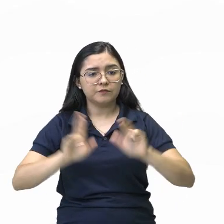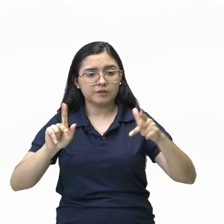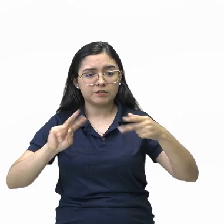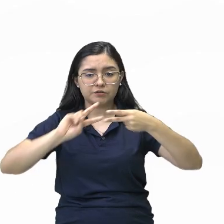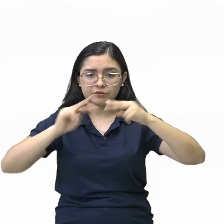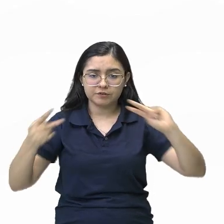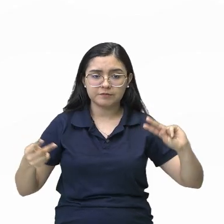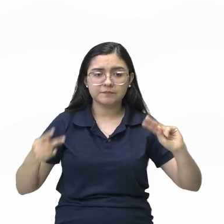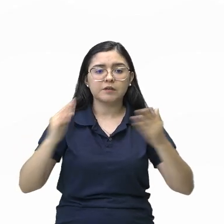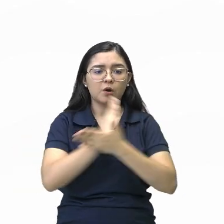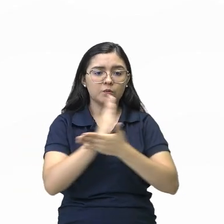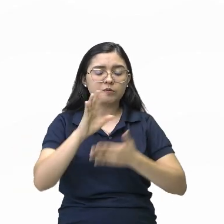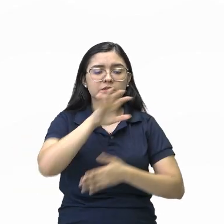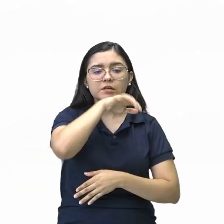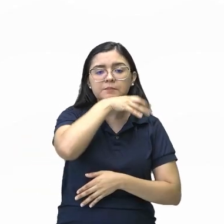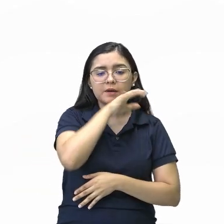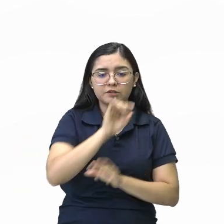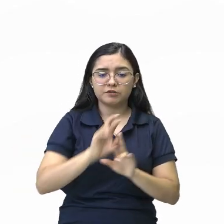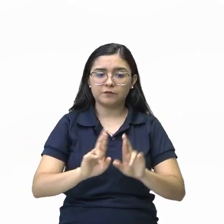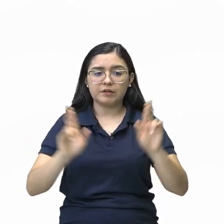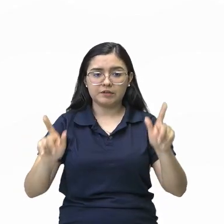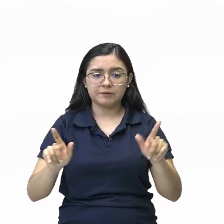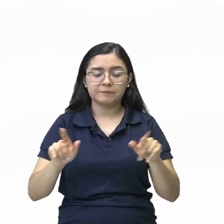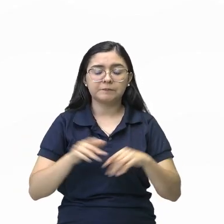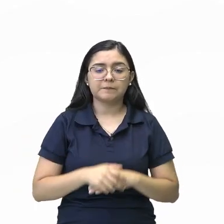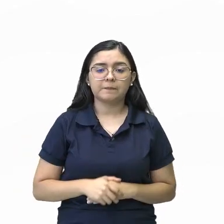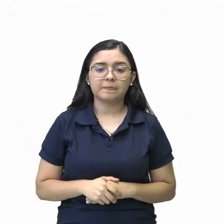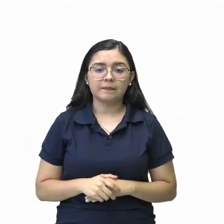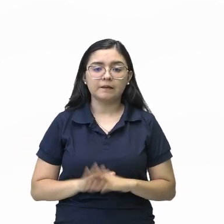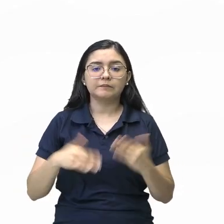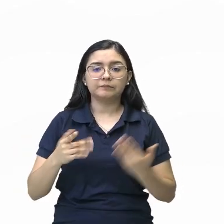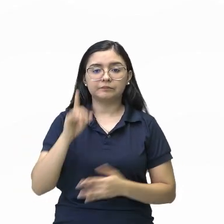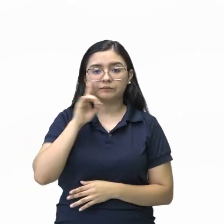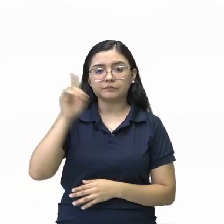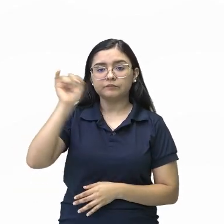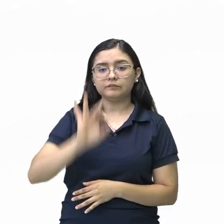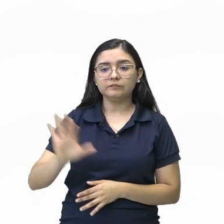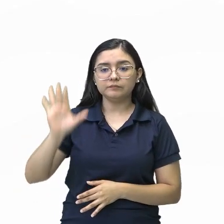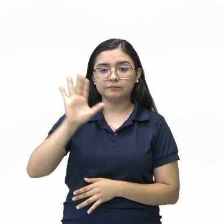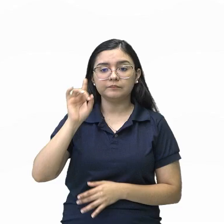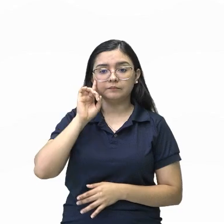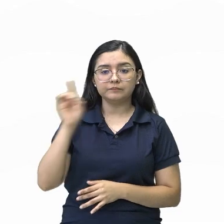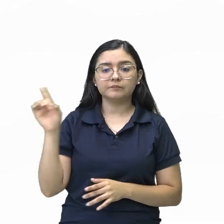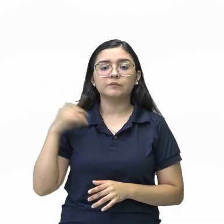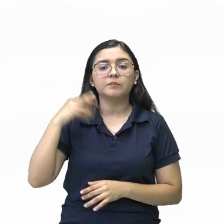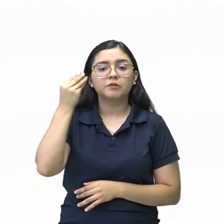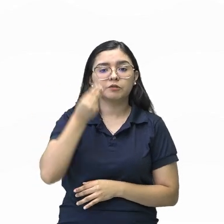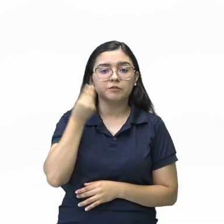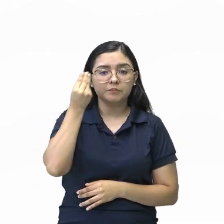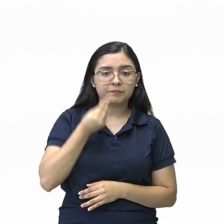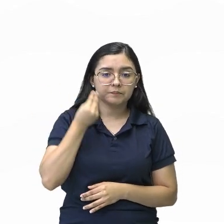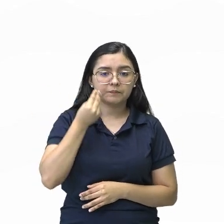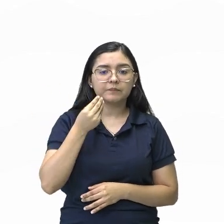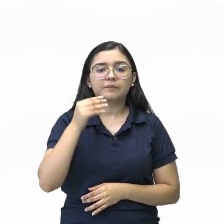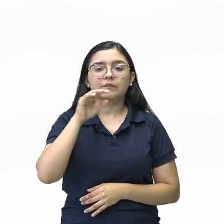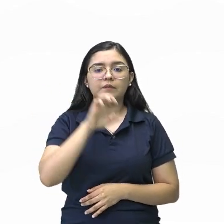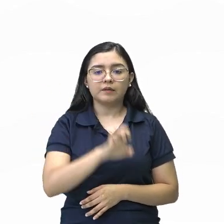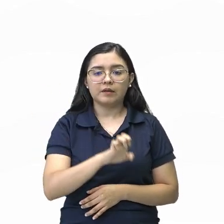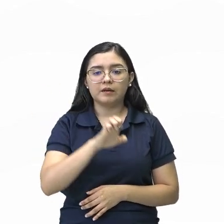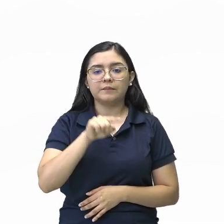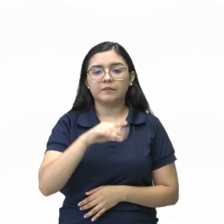genéticas entre espécies diferentes. Aí na nossa imagem, nós estamos vendo aí um experimento da E. coli,